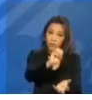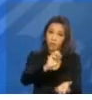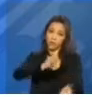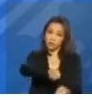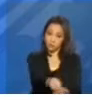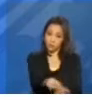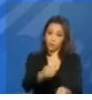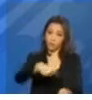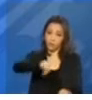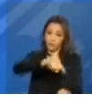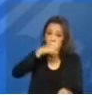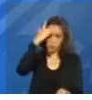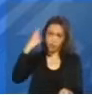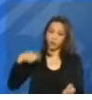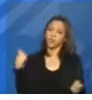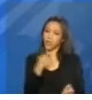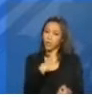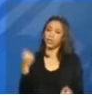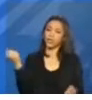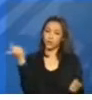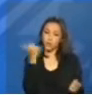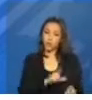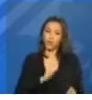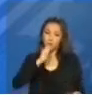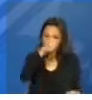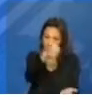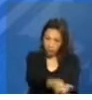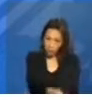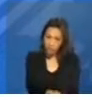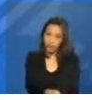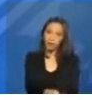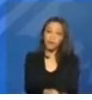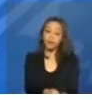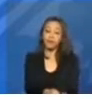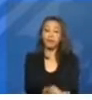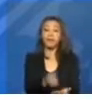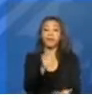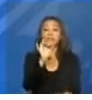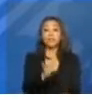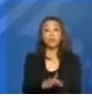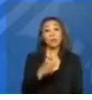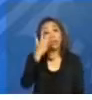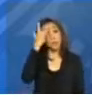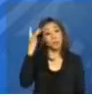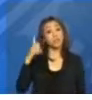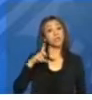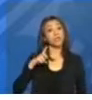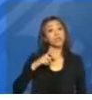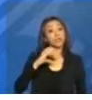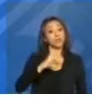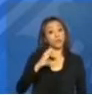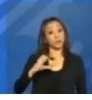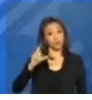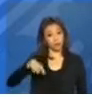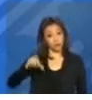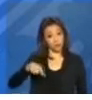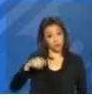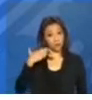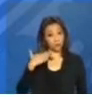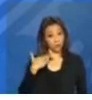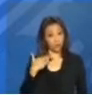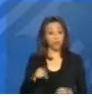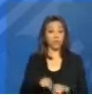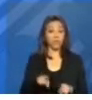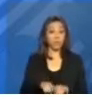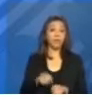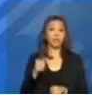gente pode pagar neste primeiro momento são correntistas do Banco do Brasil, poupadores da